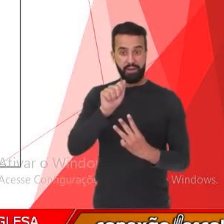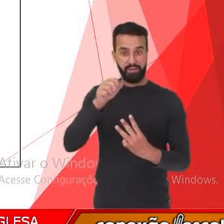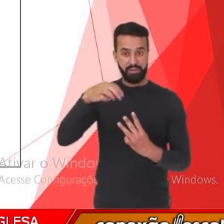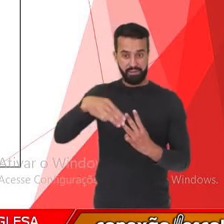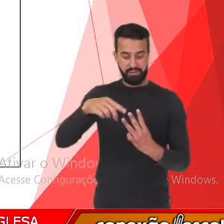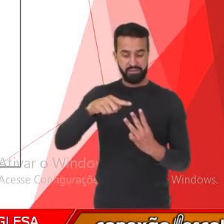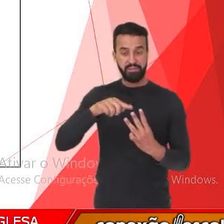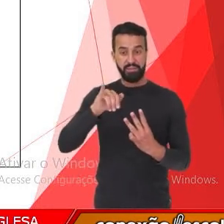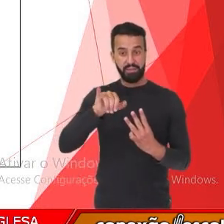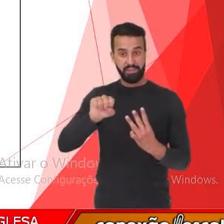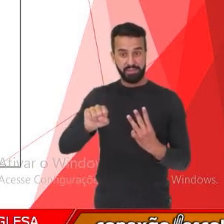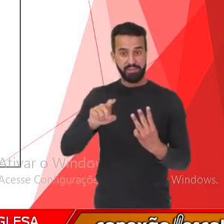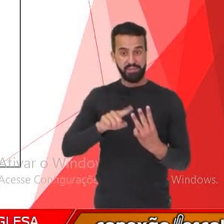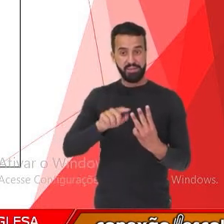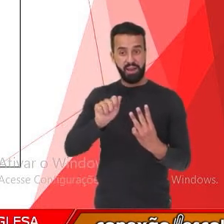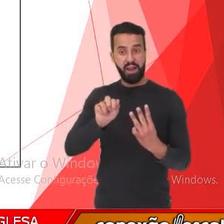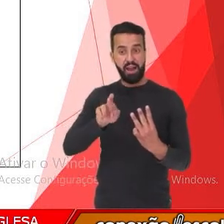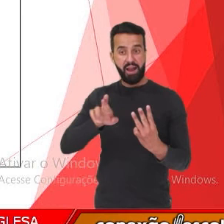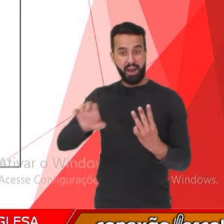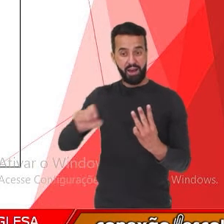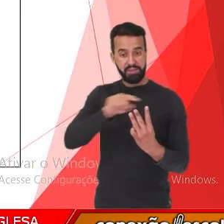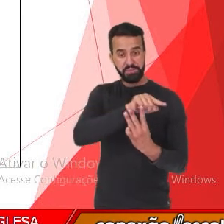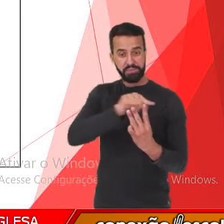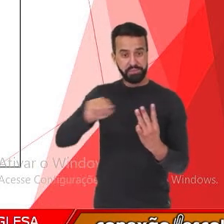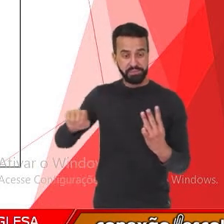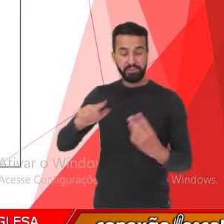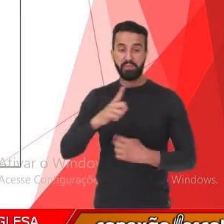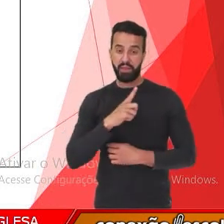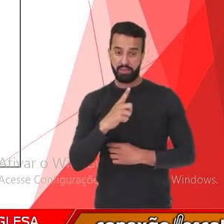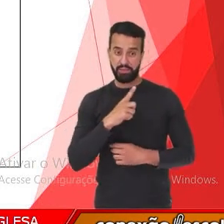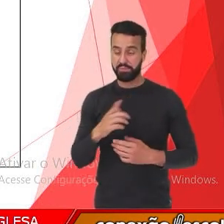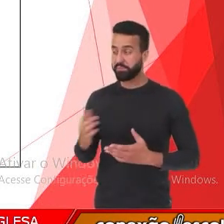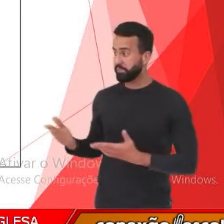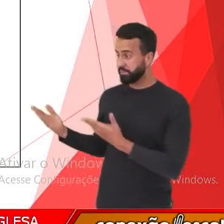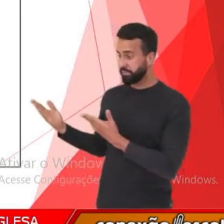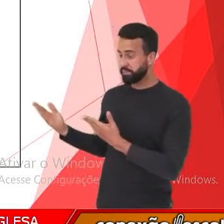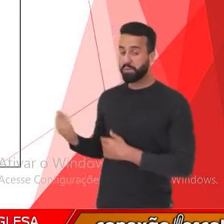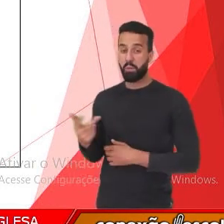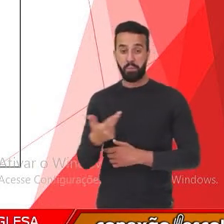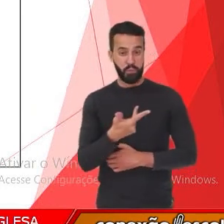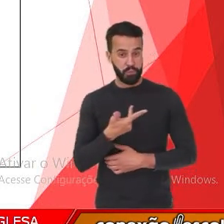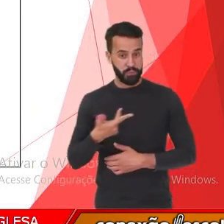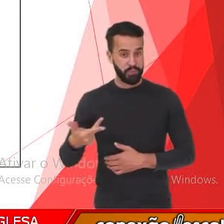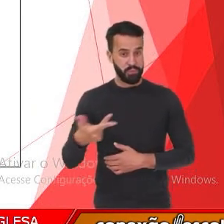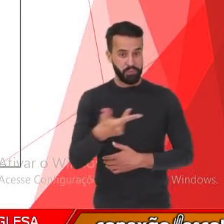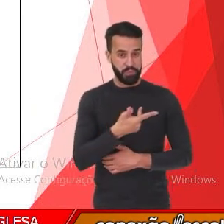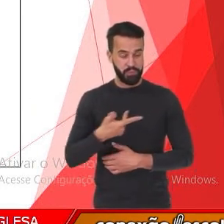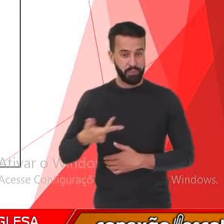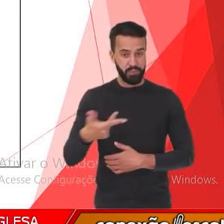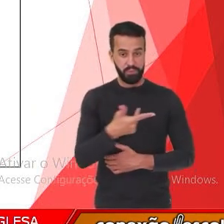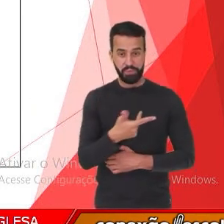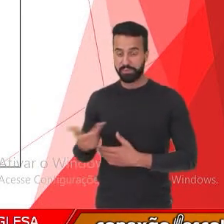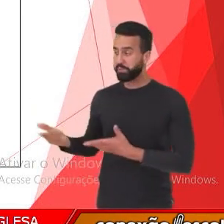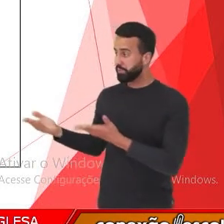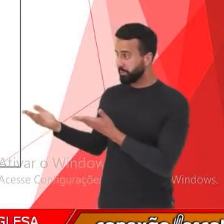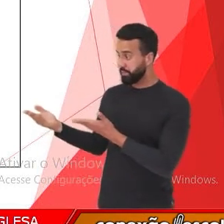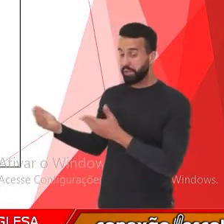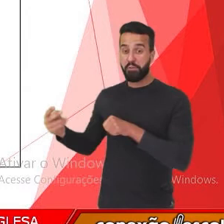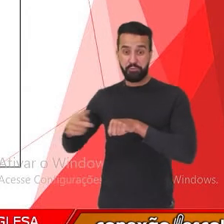are. Lembrando que nós temos os sujeitos, os pronomes. Para cada pronome nós temos um verbo to